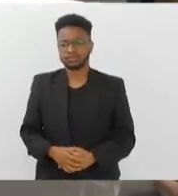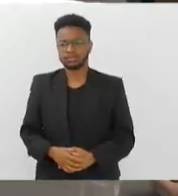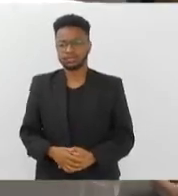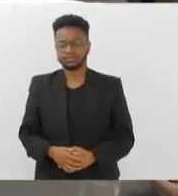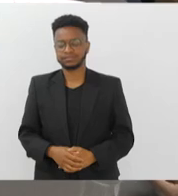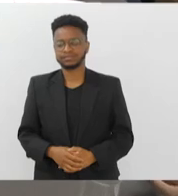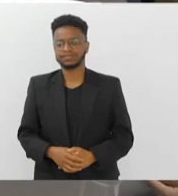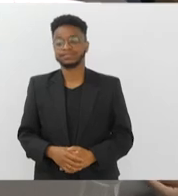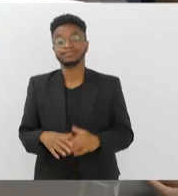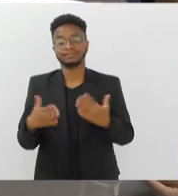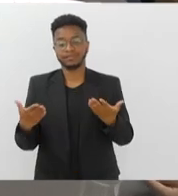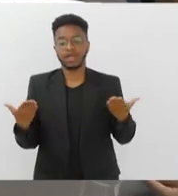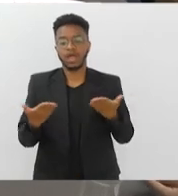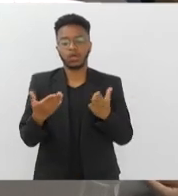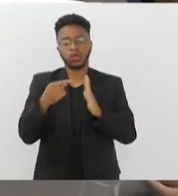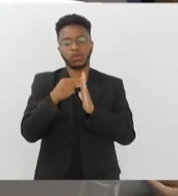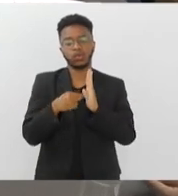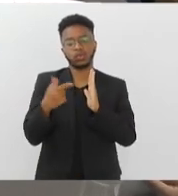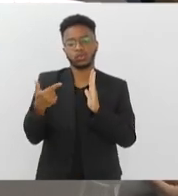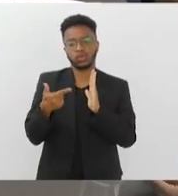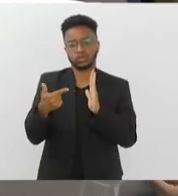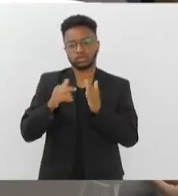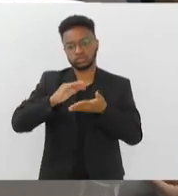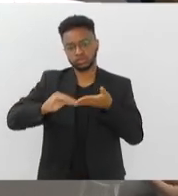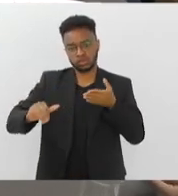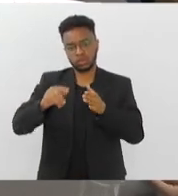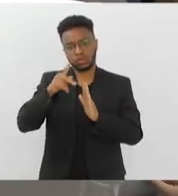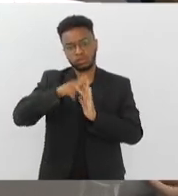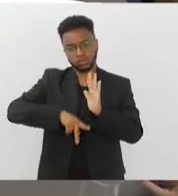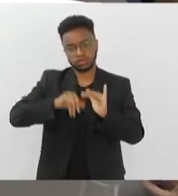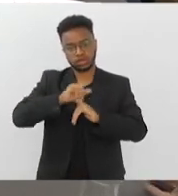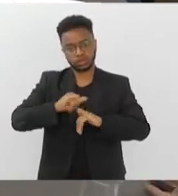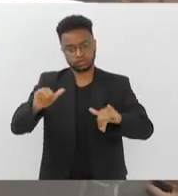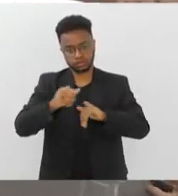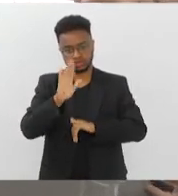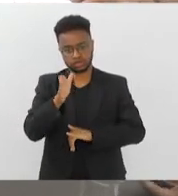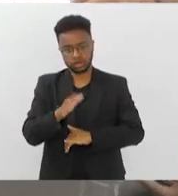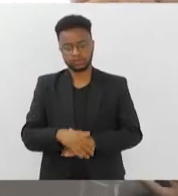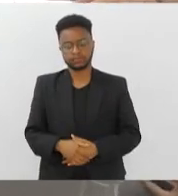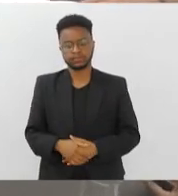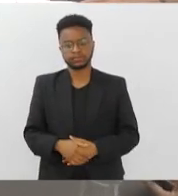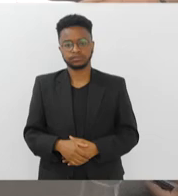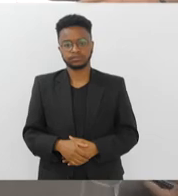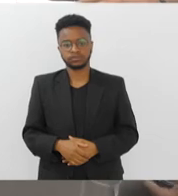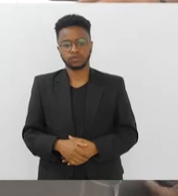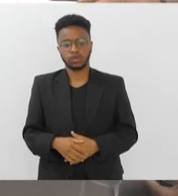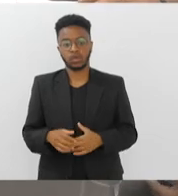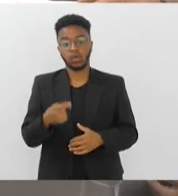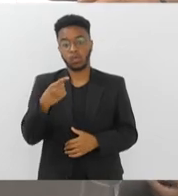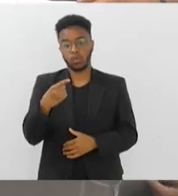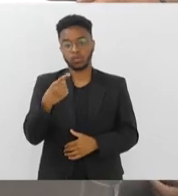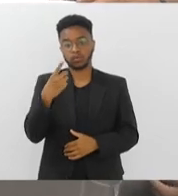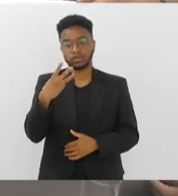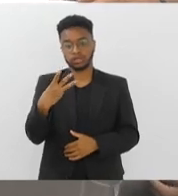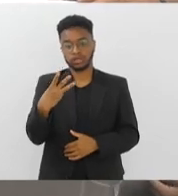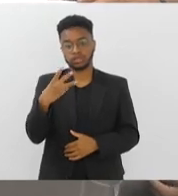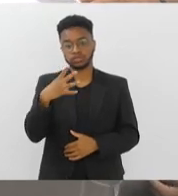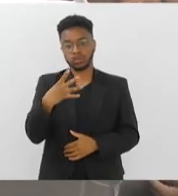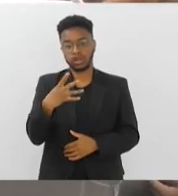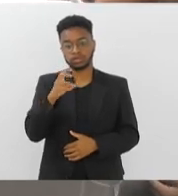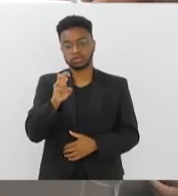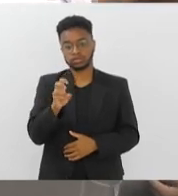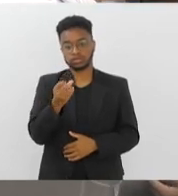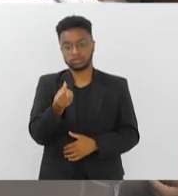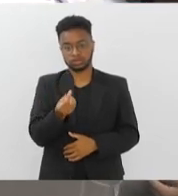Bem, passo então ao item 2, retirados os projetos anunciados de pauta, quais sejam 1, 3, 4, 5, 6 e